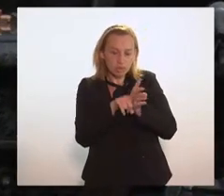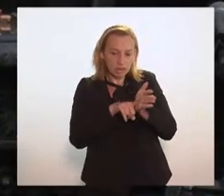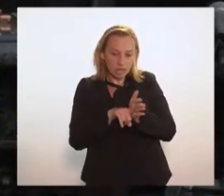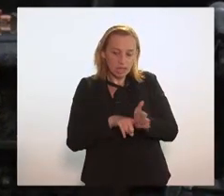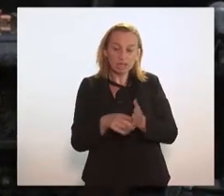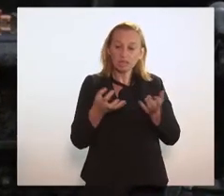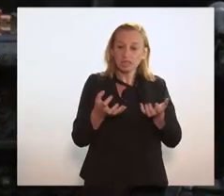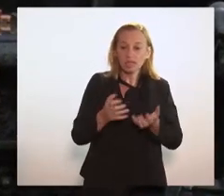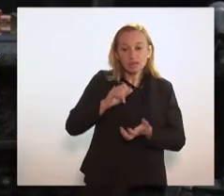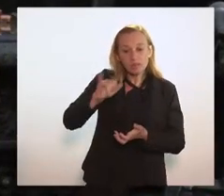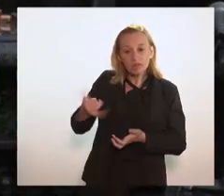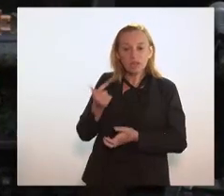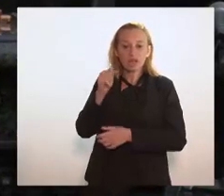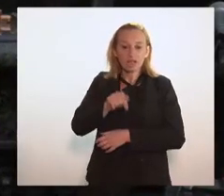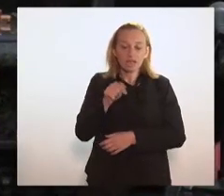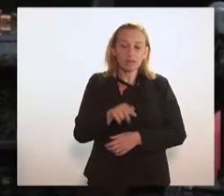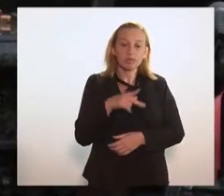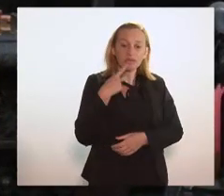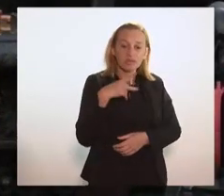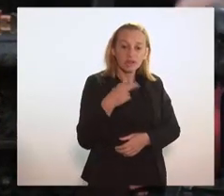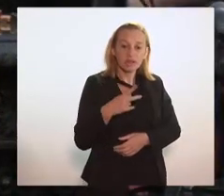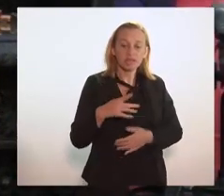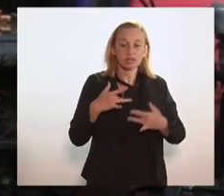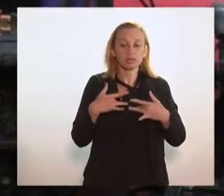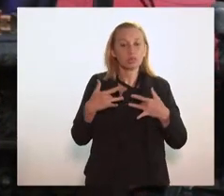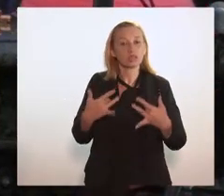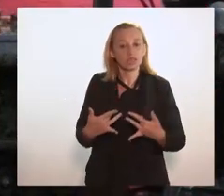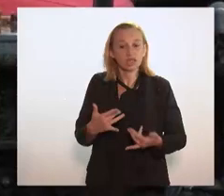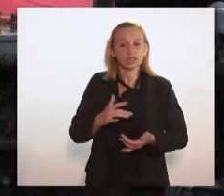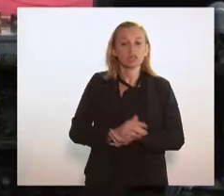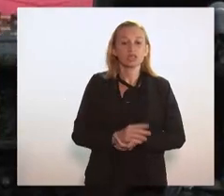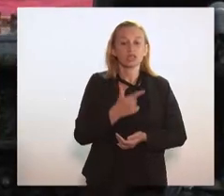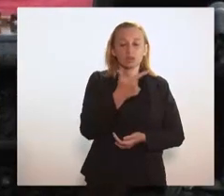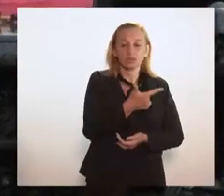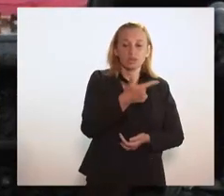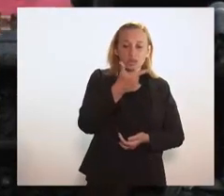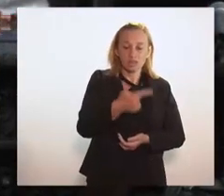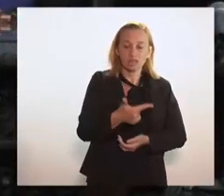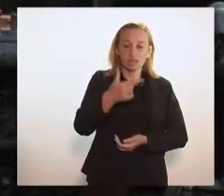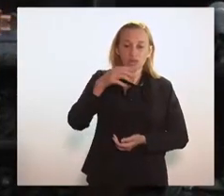quero aproveitar aqui para deixar a minha solidariedade às